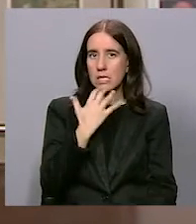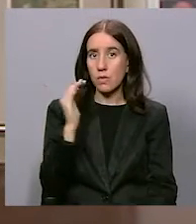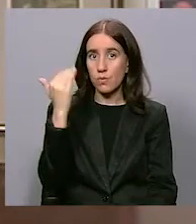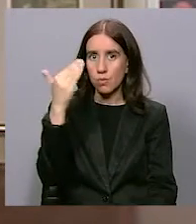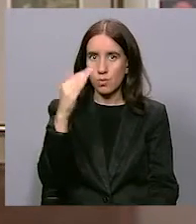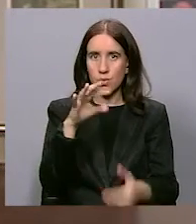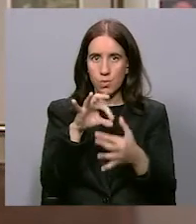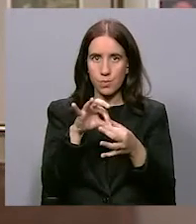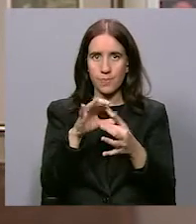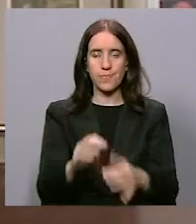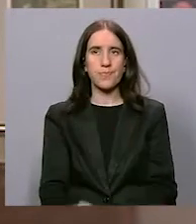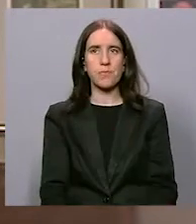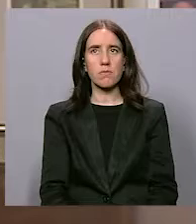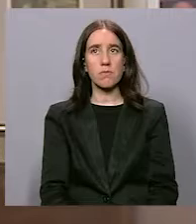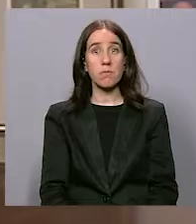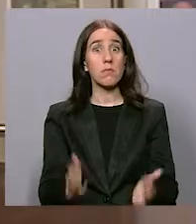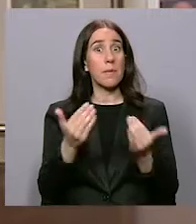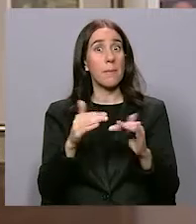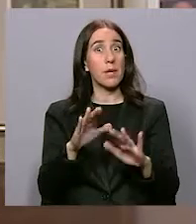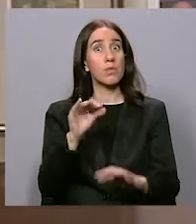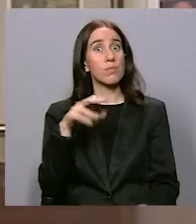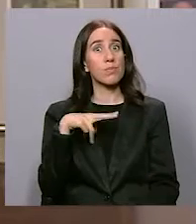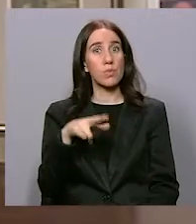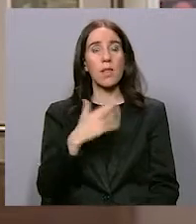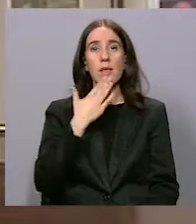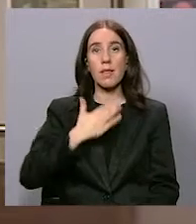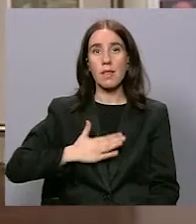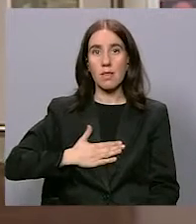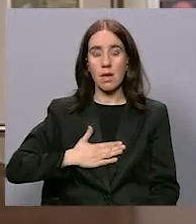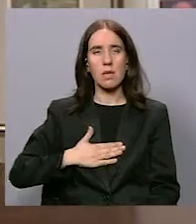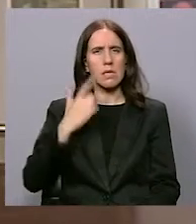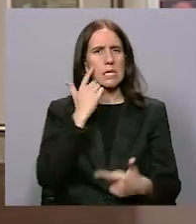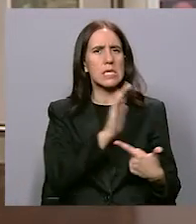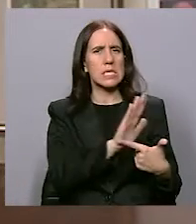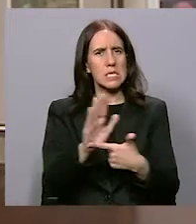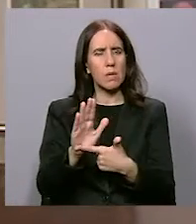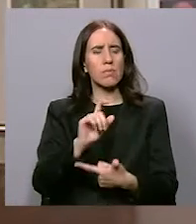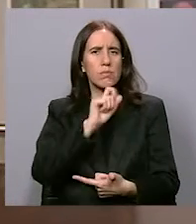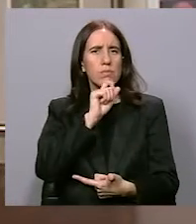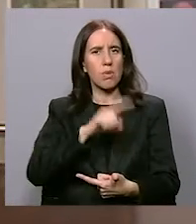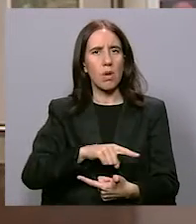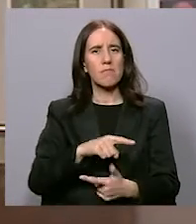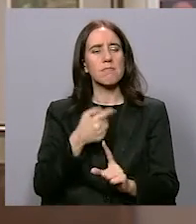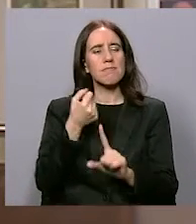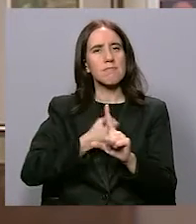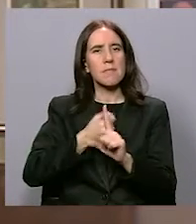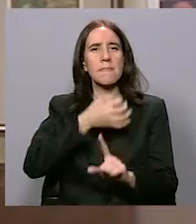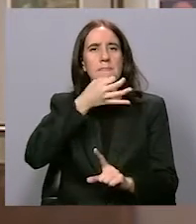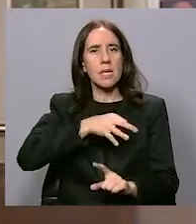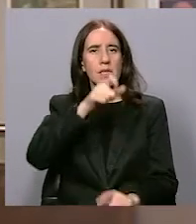no futuro mas permitindo a portugal apresentar como exemplo a determinação